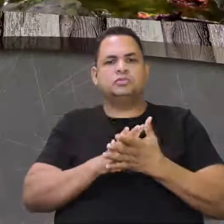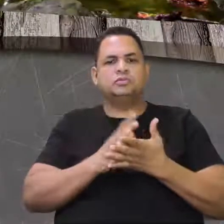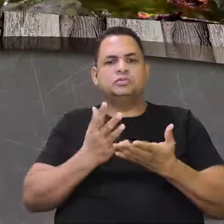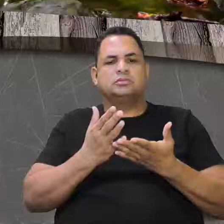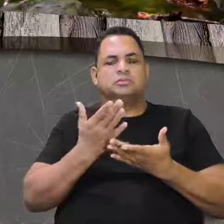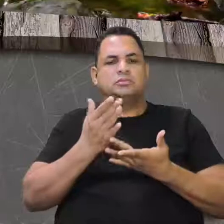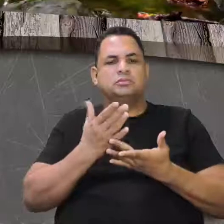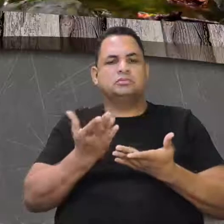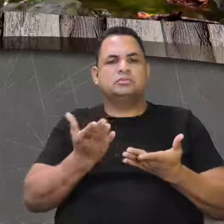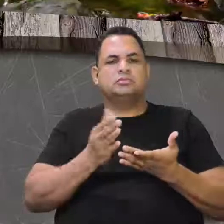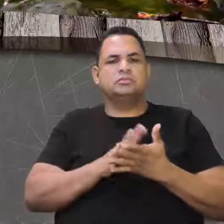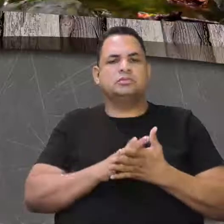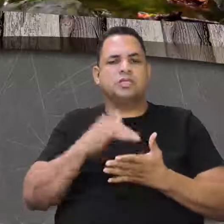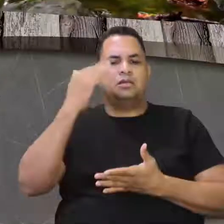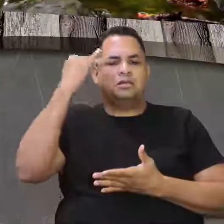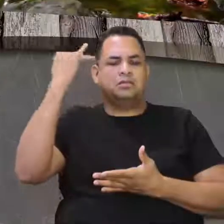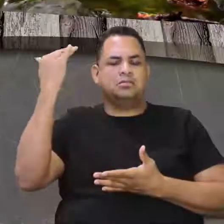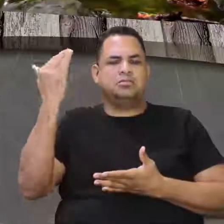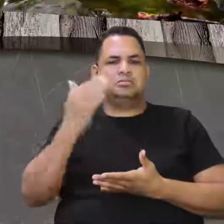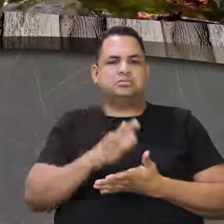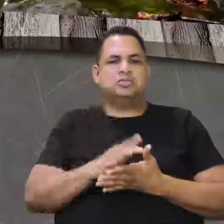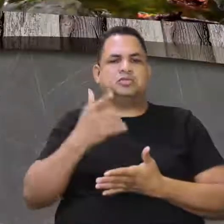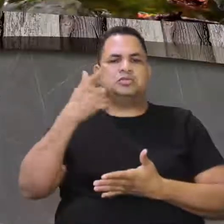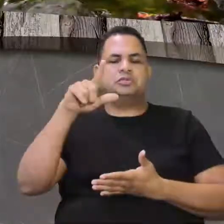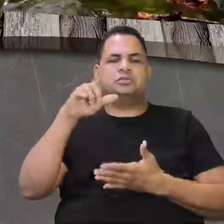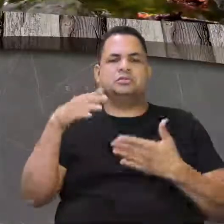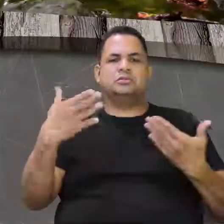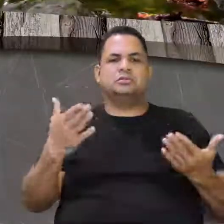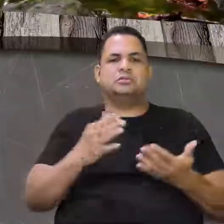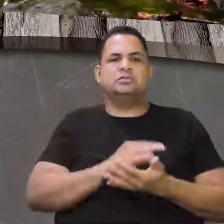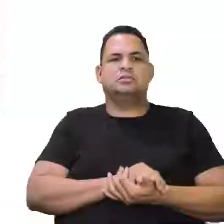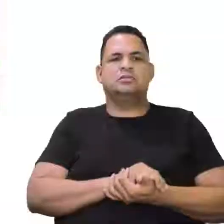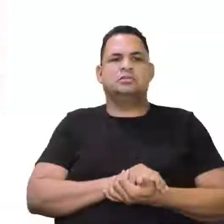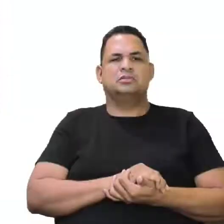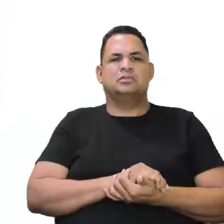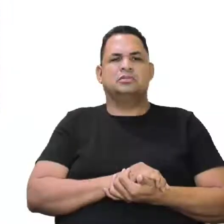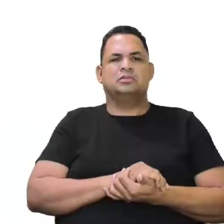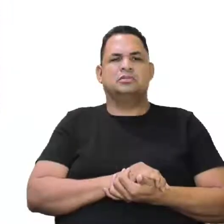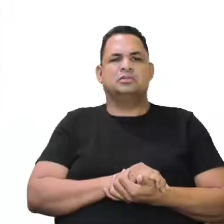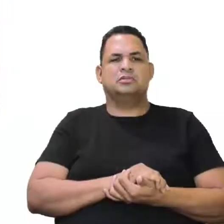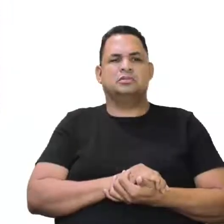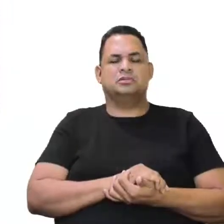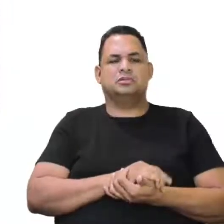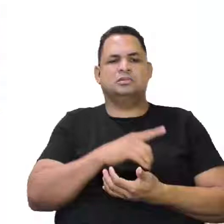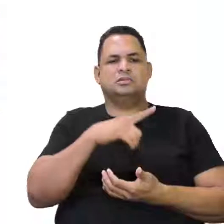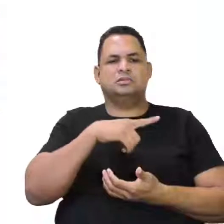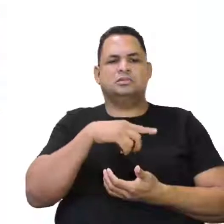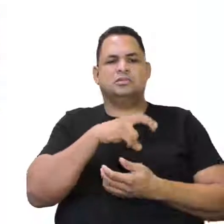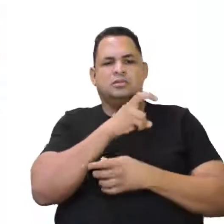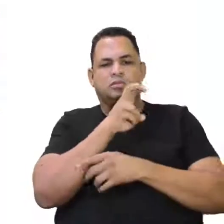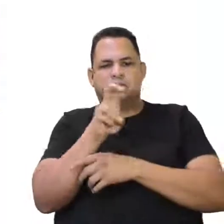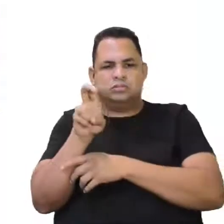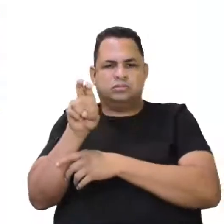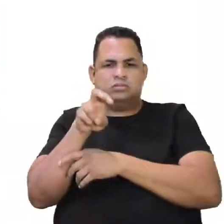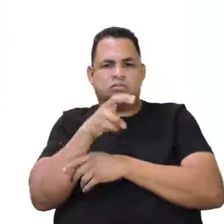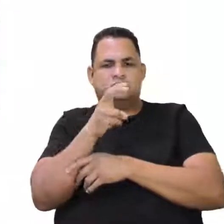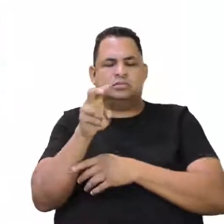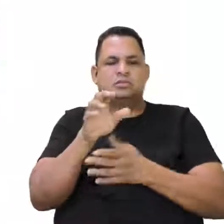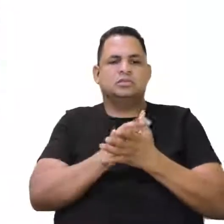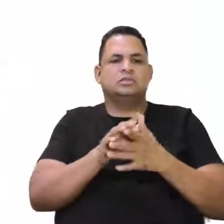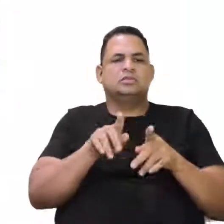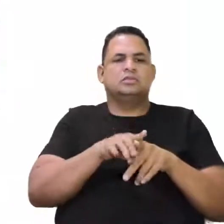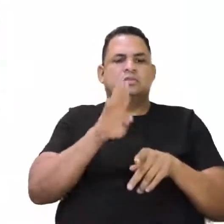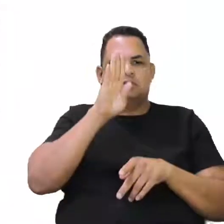espertos e aí levam a fama, tá? Olha lá, a gente também tem muitas serpentes e essas